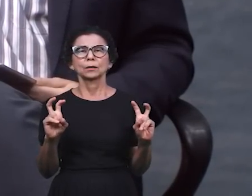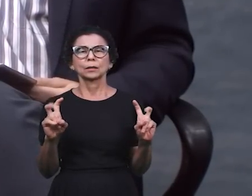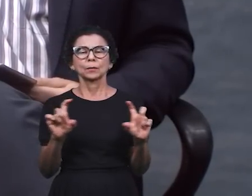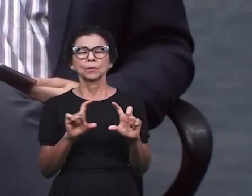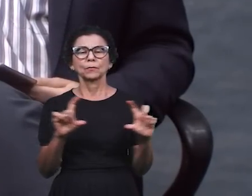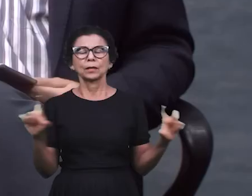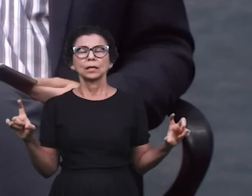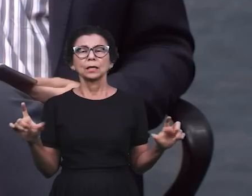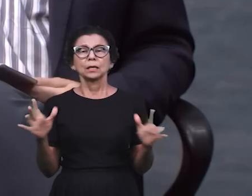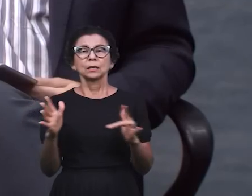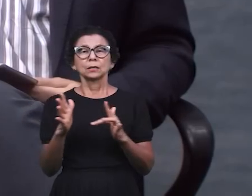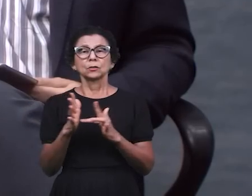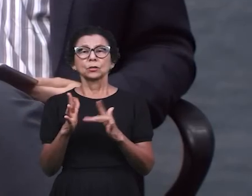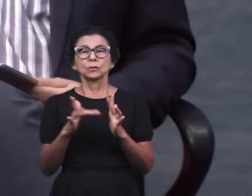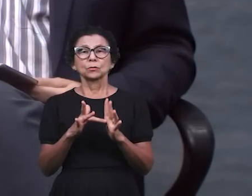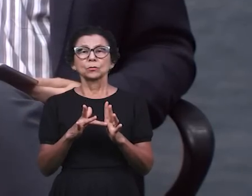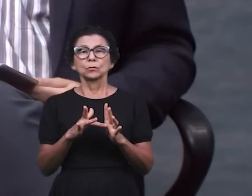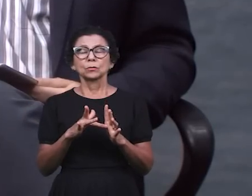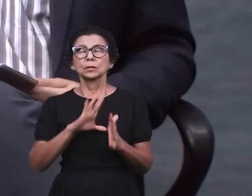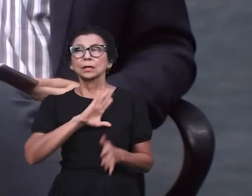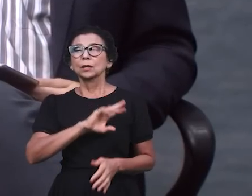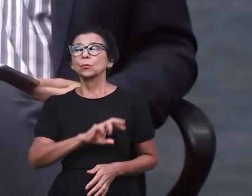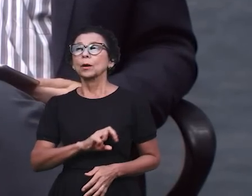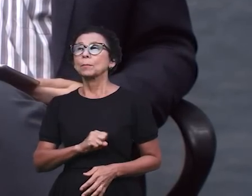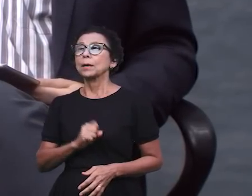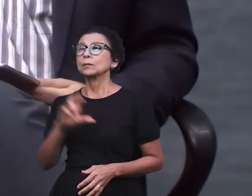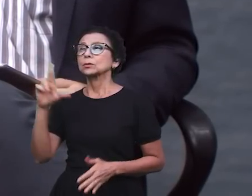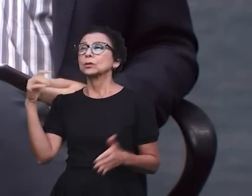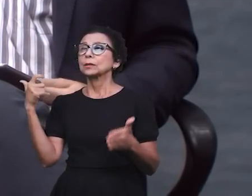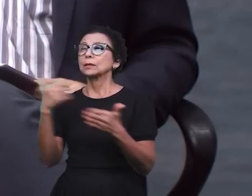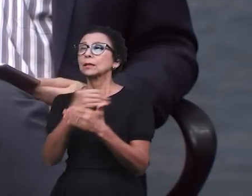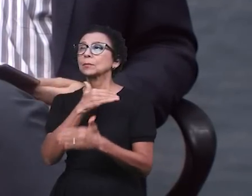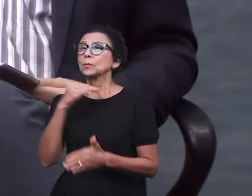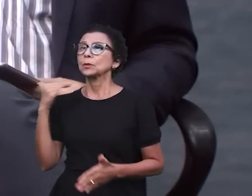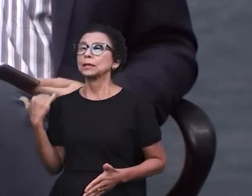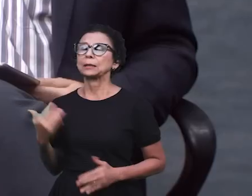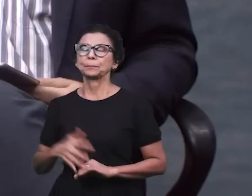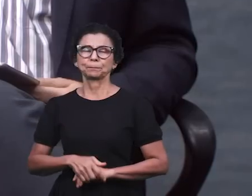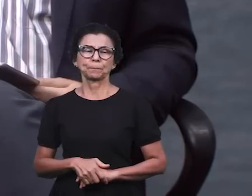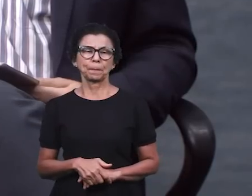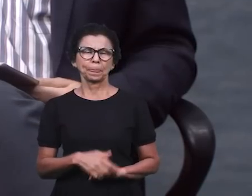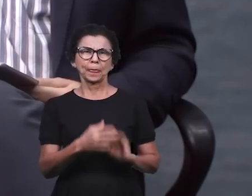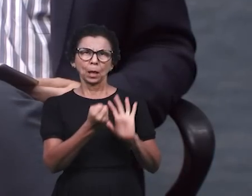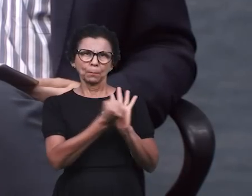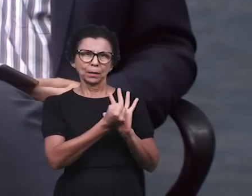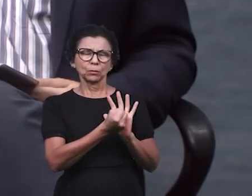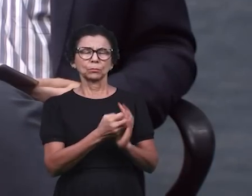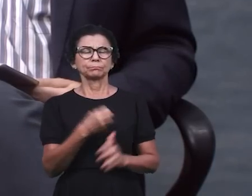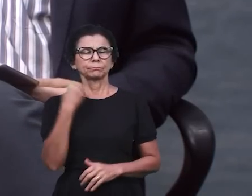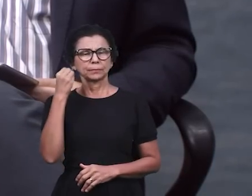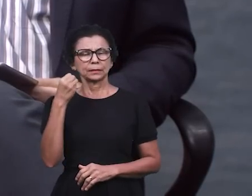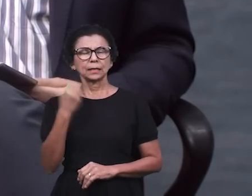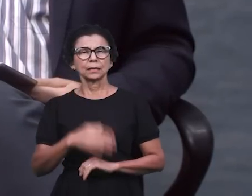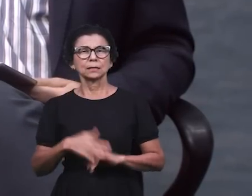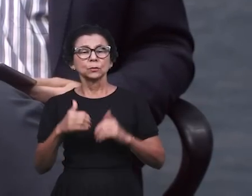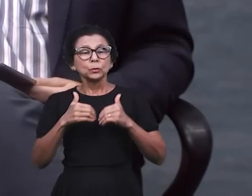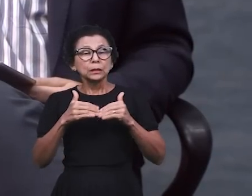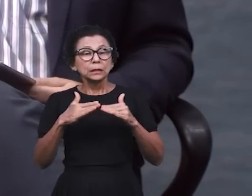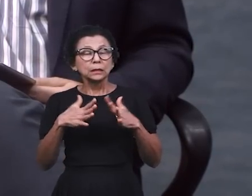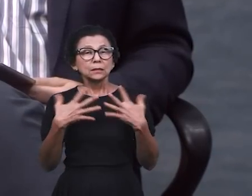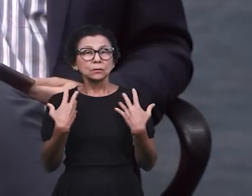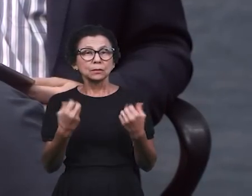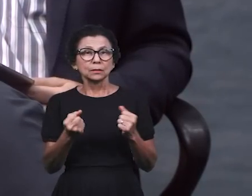né? No meu caso, a minha vida, logo no início da minha conversão. Né? Então, foi um louvor assim que o